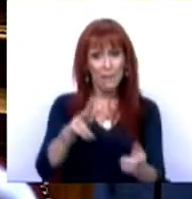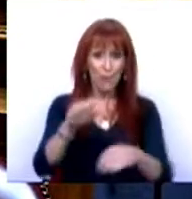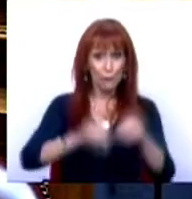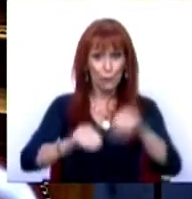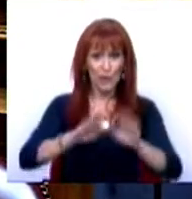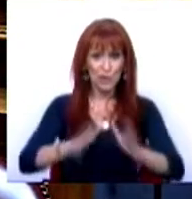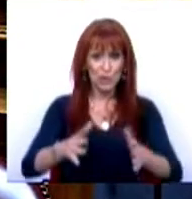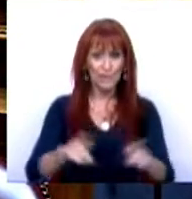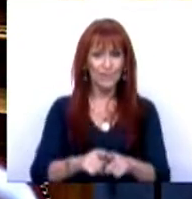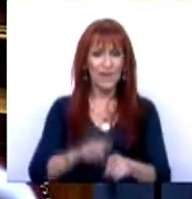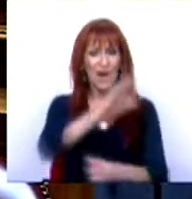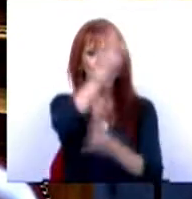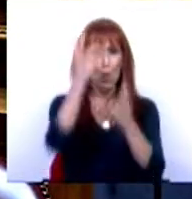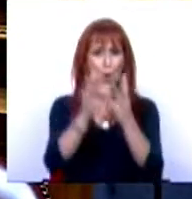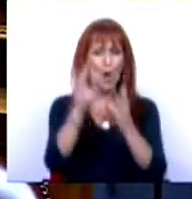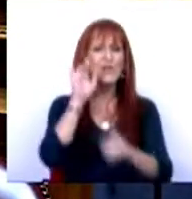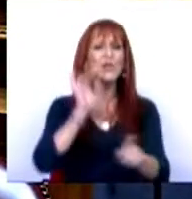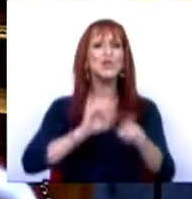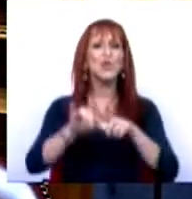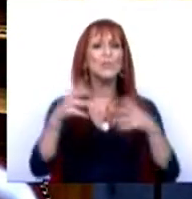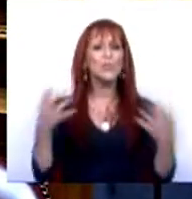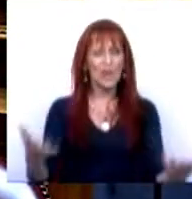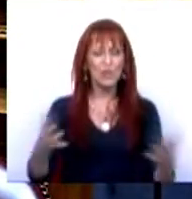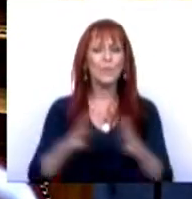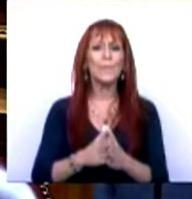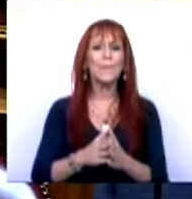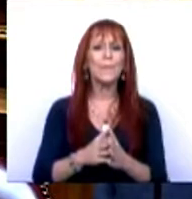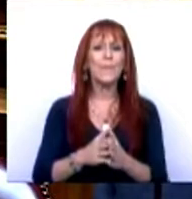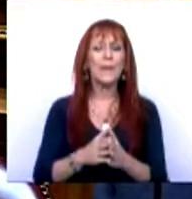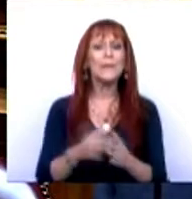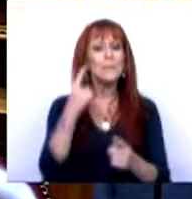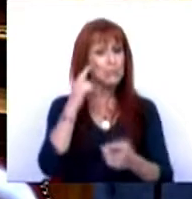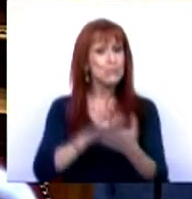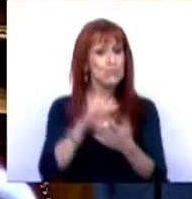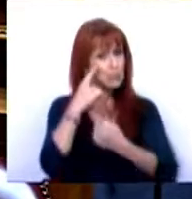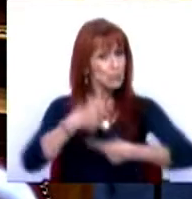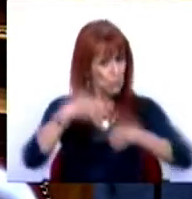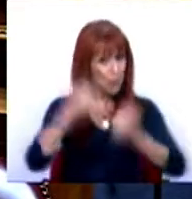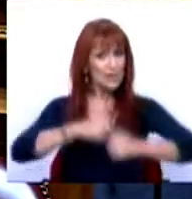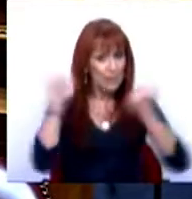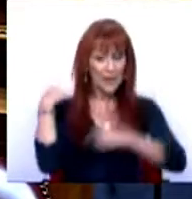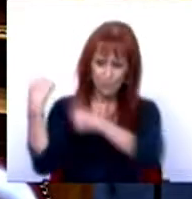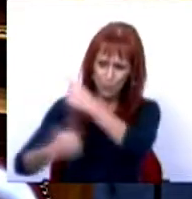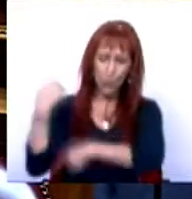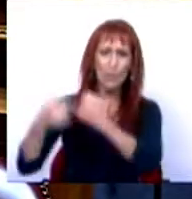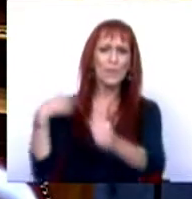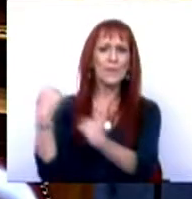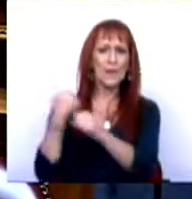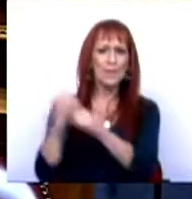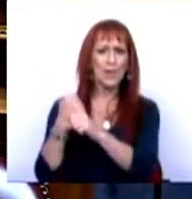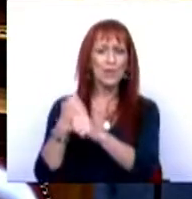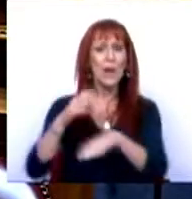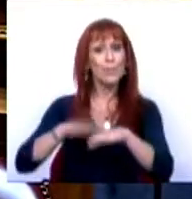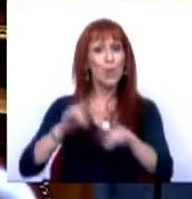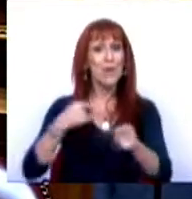votado. Em quarto lugar, senhoras e senhores deputados, demonstramos bem ao longo deste trabalho. E foi